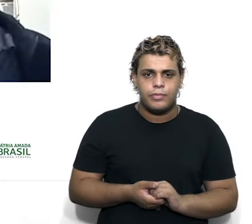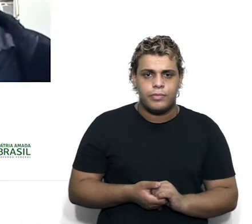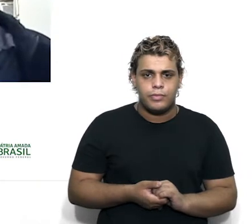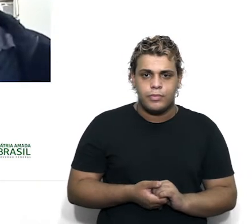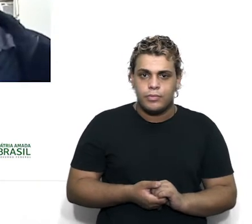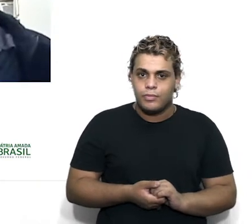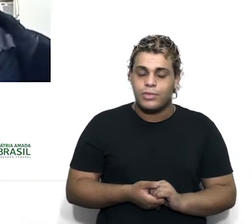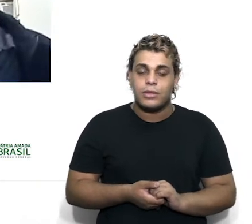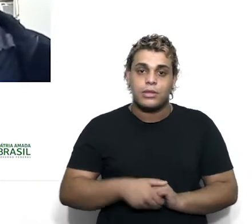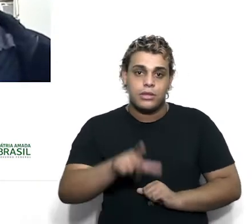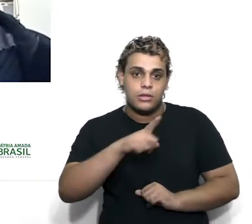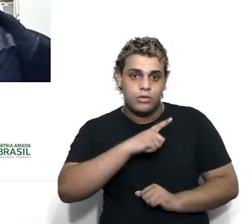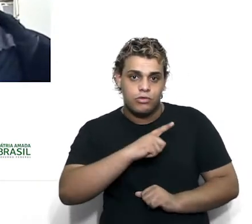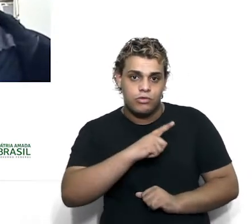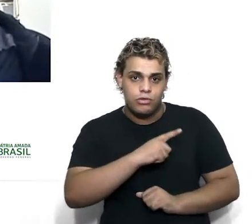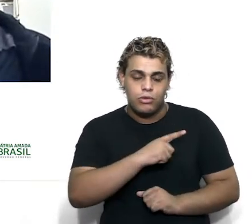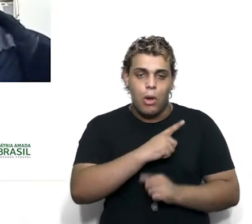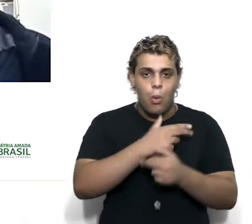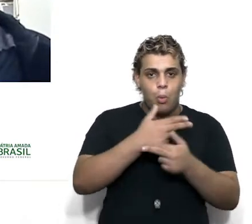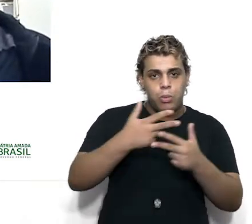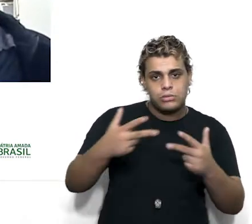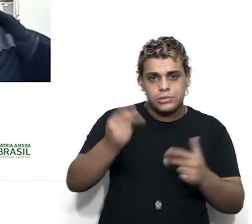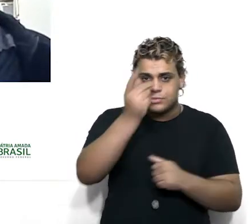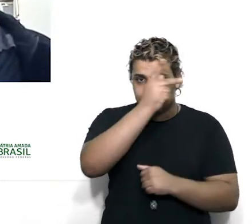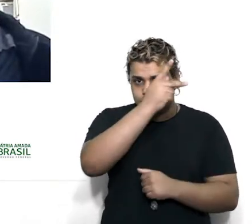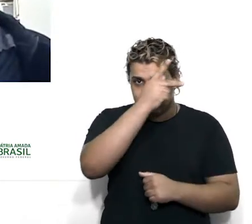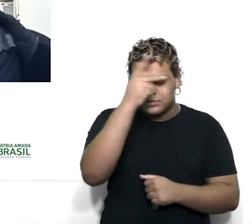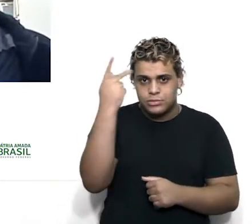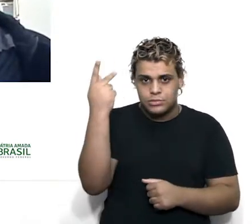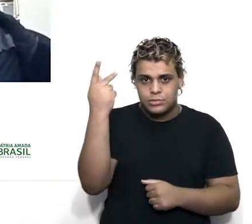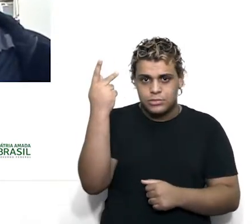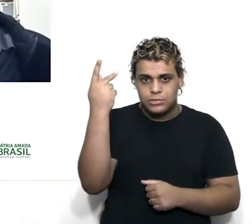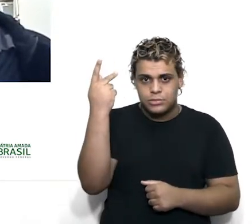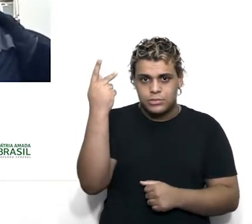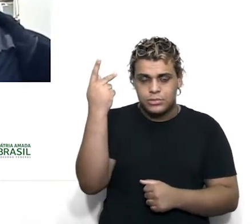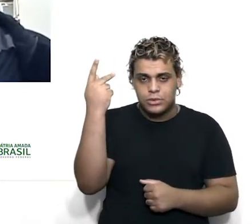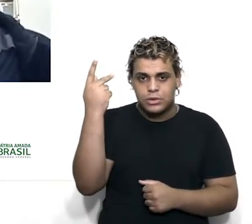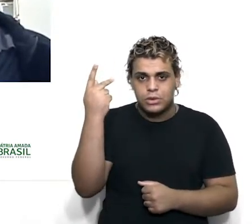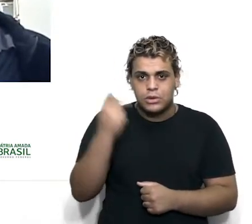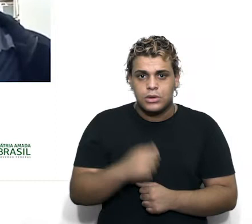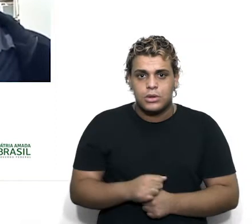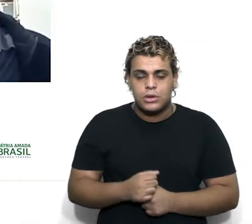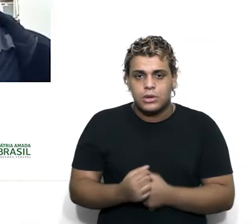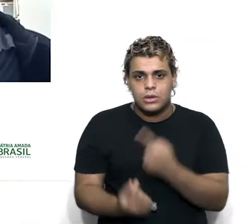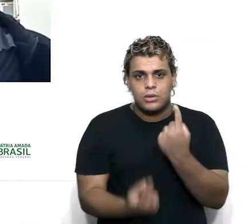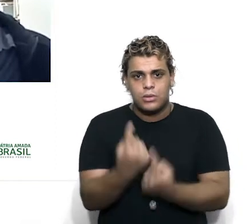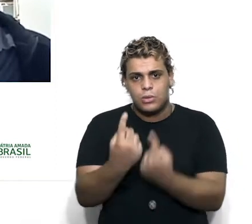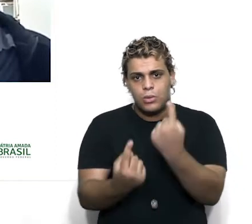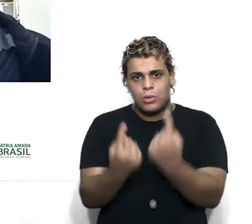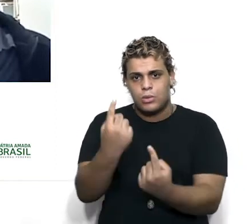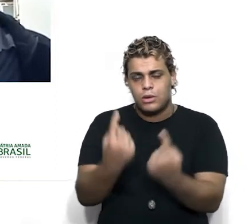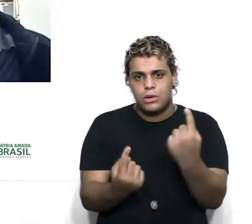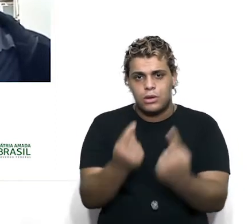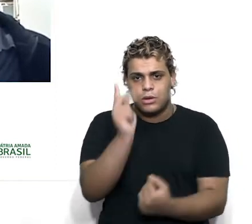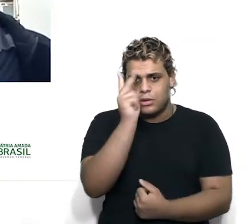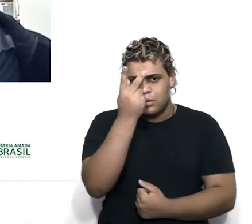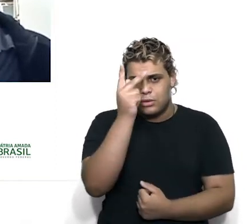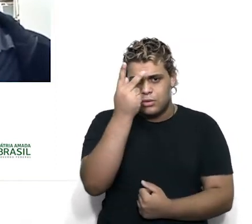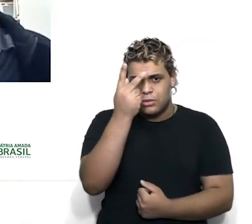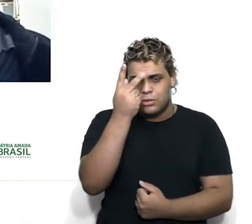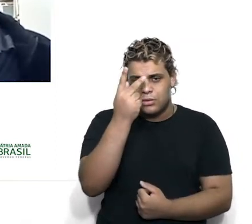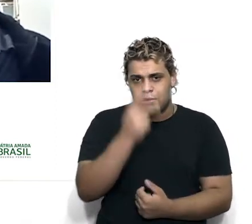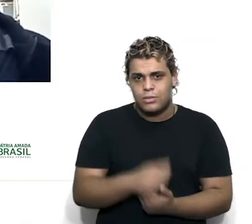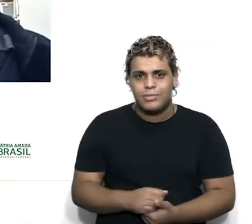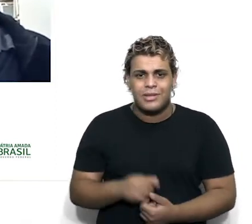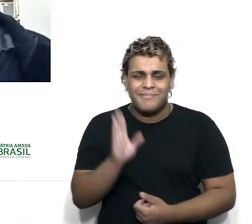Há episódios, eu tenho pessoas com 80 e tal anos que me contaram episódios muito quase perversos,